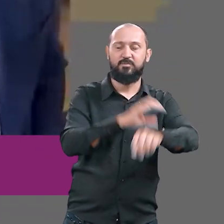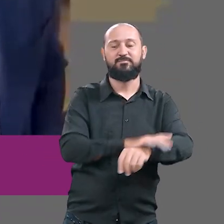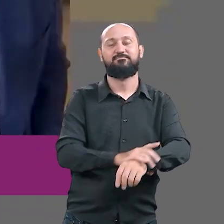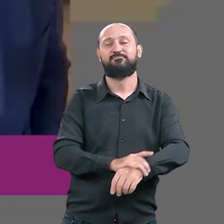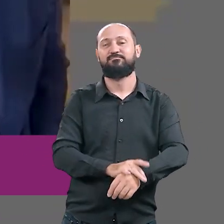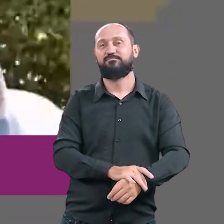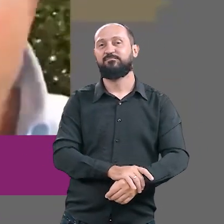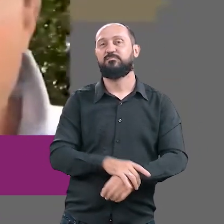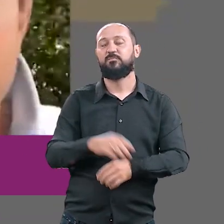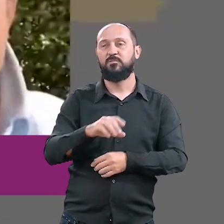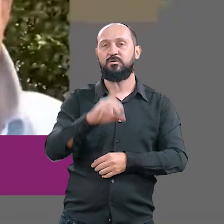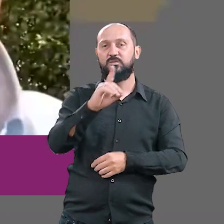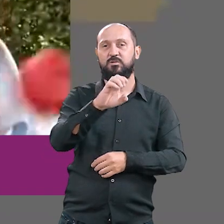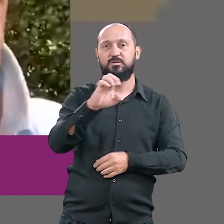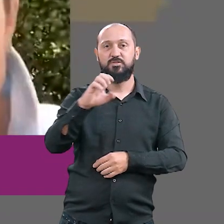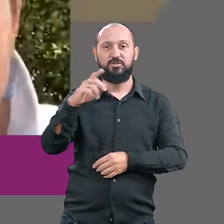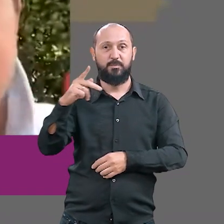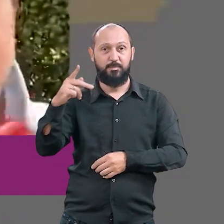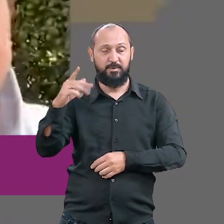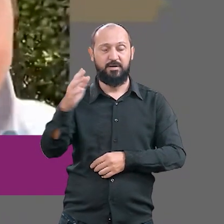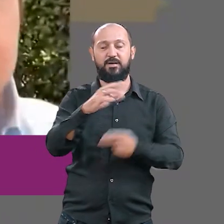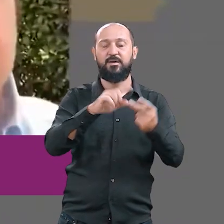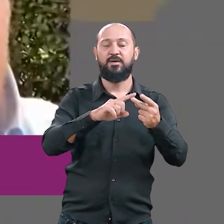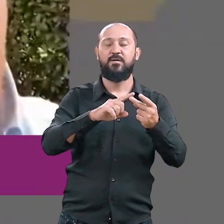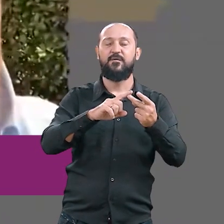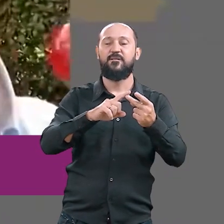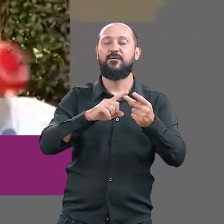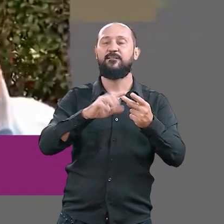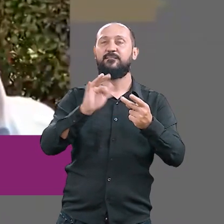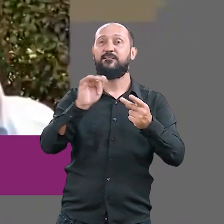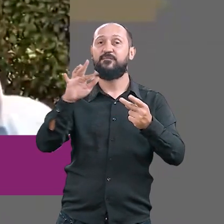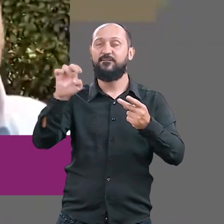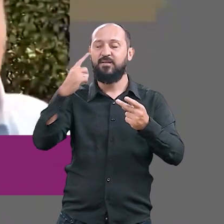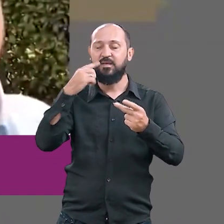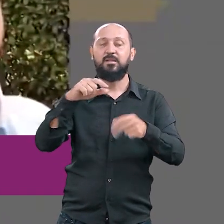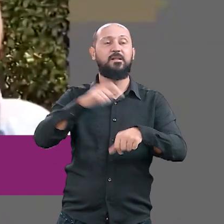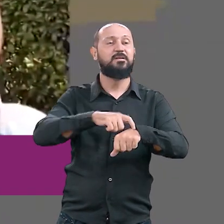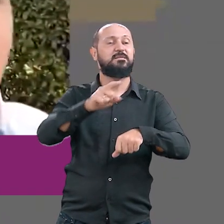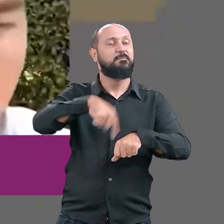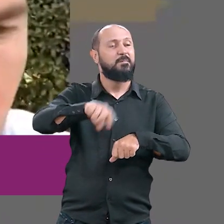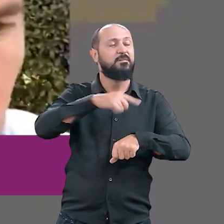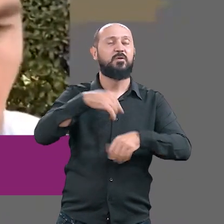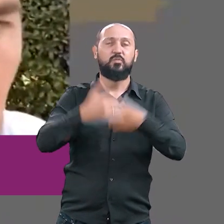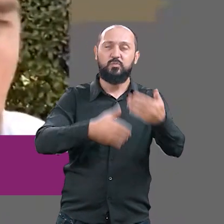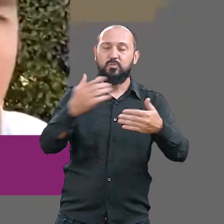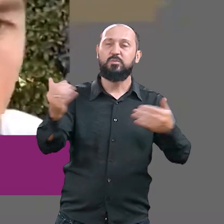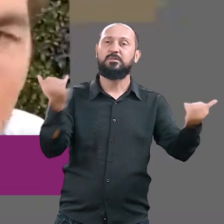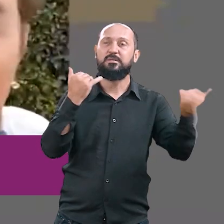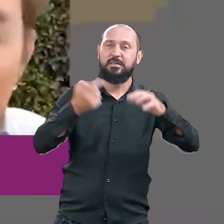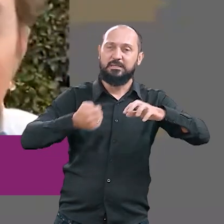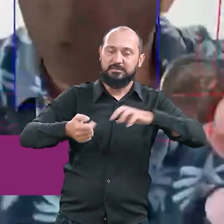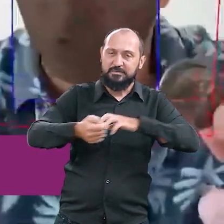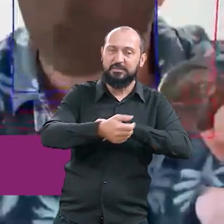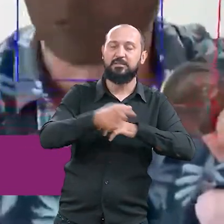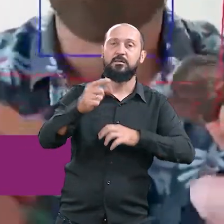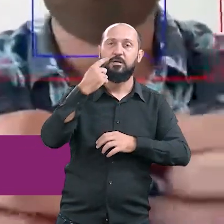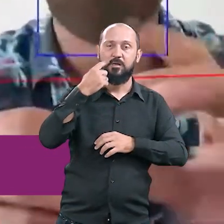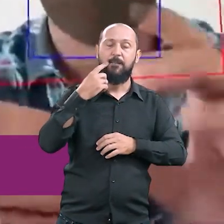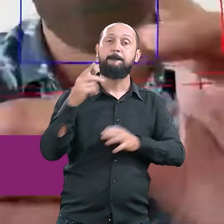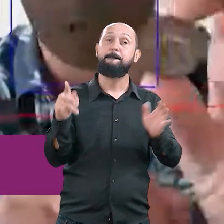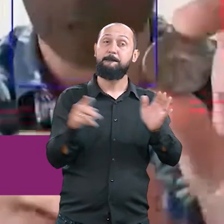já teria como fazer um robô que ia ficar atazanando a vida de todo mundo daquela cidade para votar naquele candidato, ou naquele grupo de